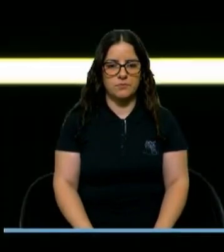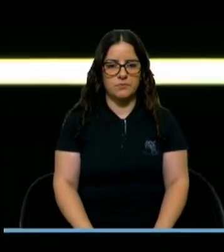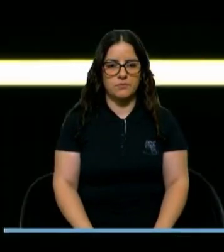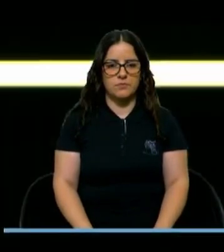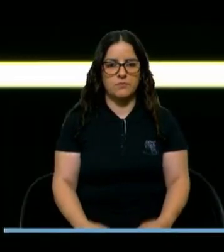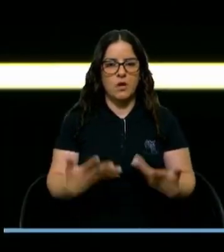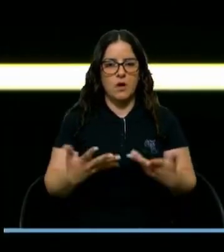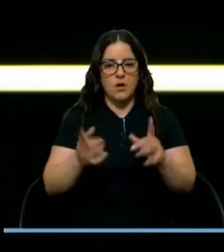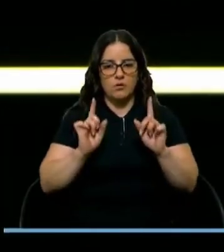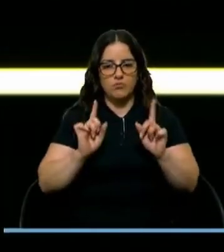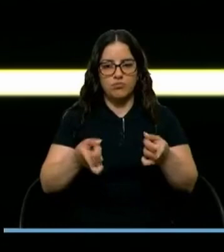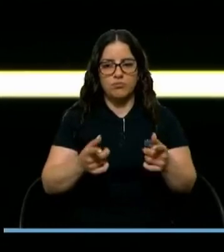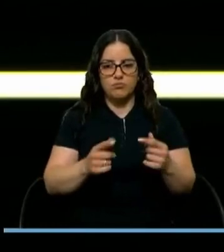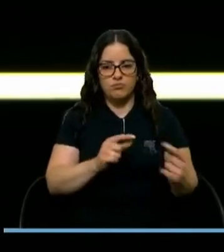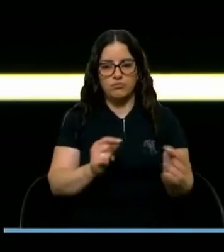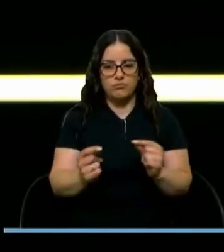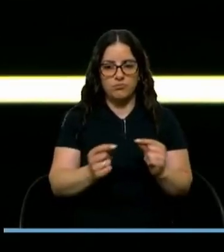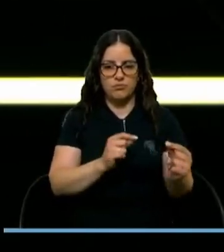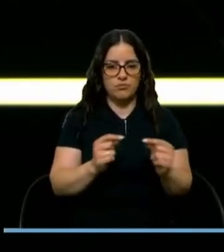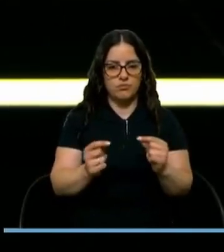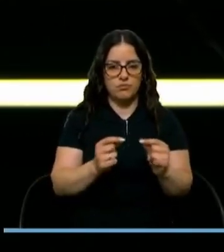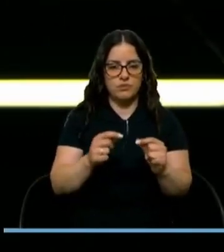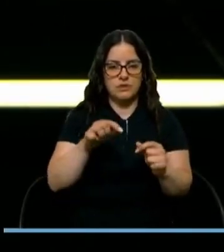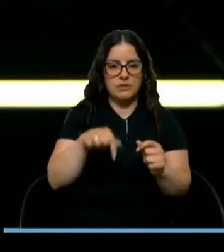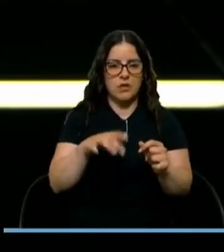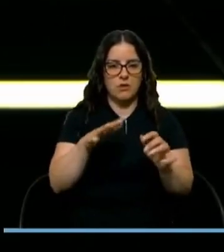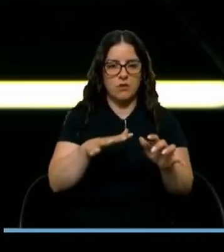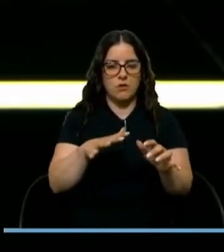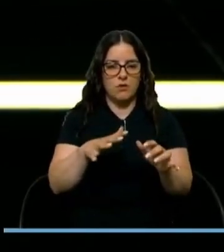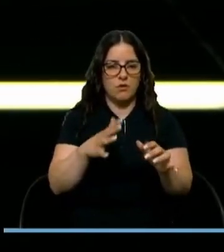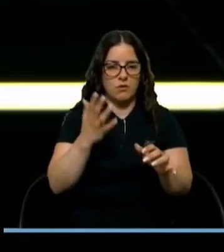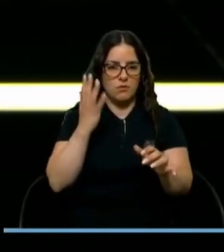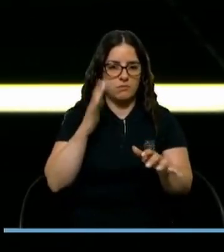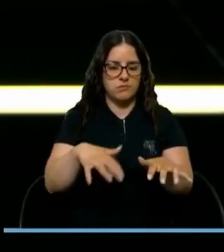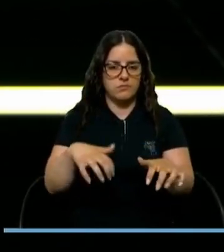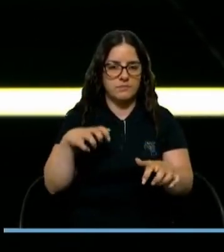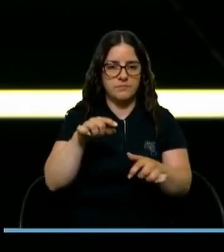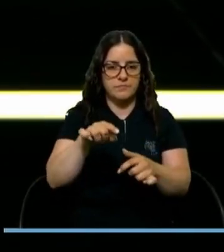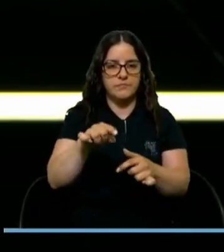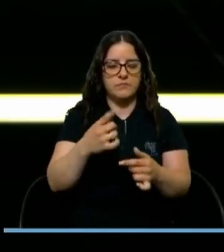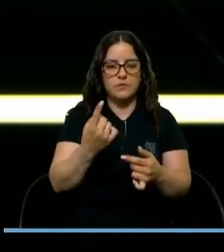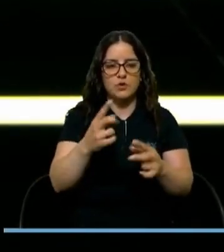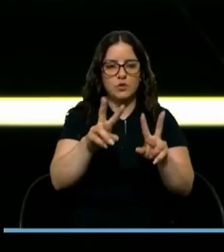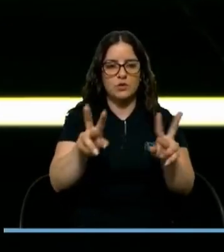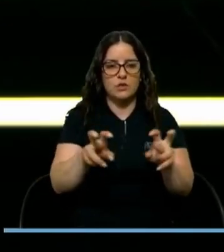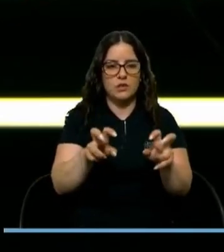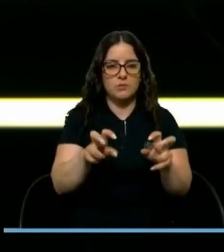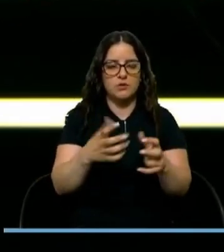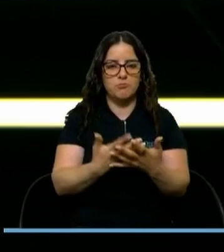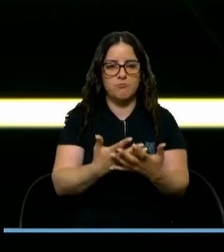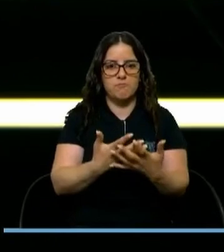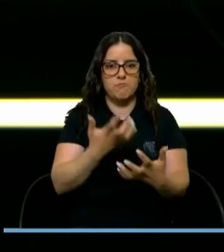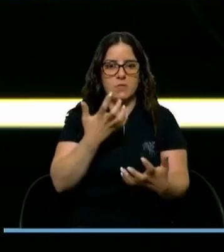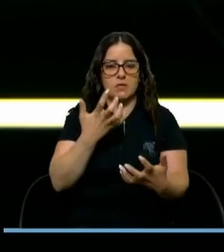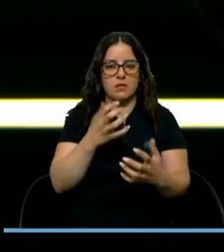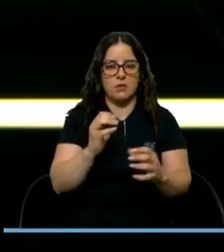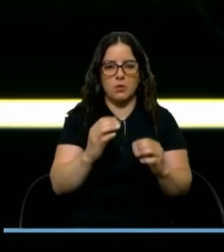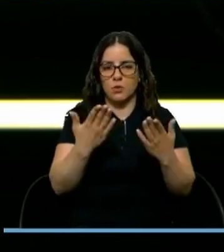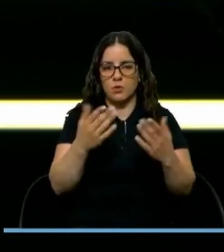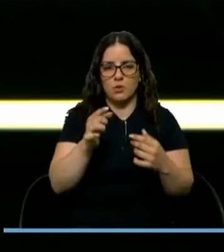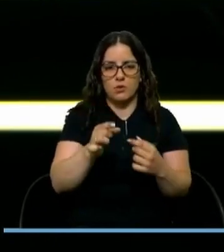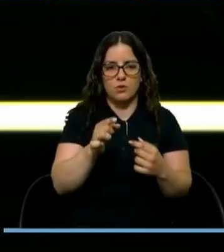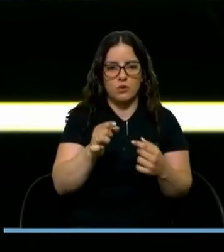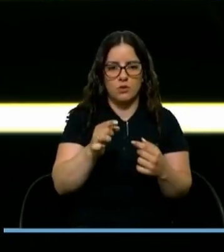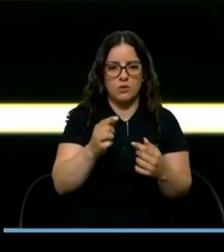E vamos iniciar a discussão e os debates desta conferência com um dos temas mais em destaque nos últimos tempos, não só